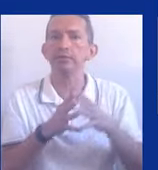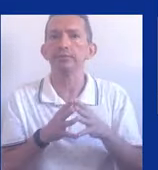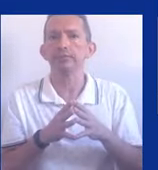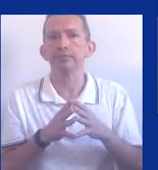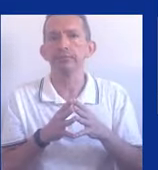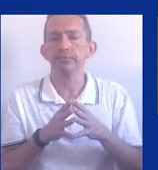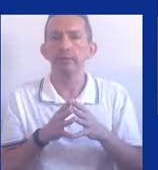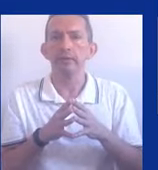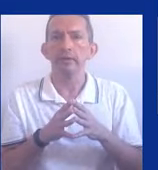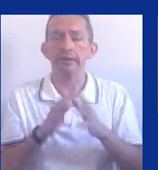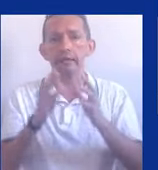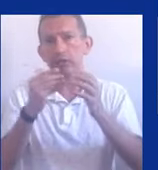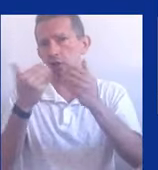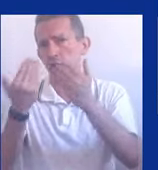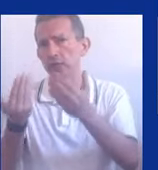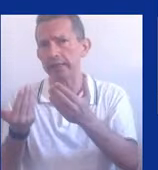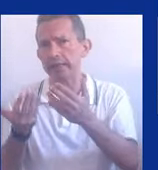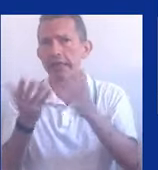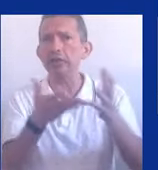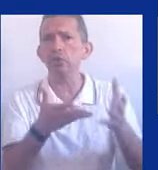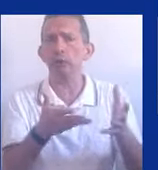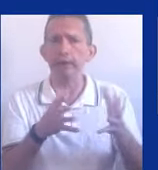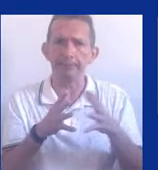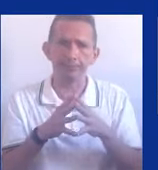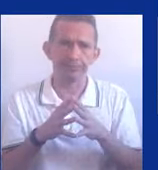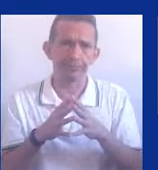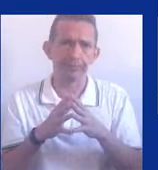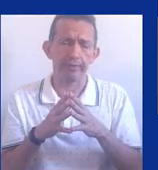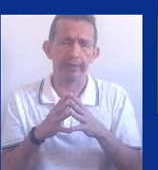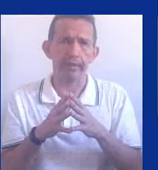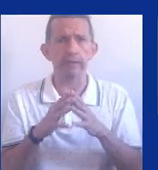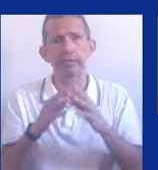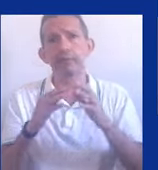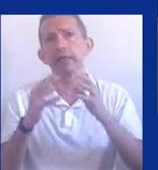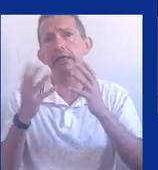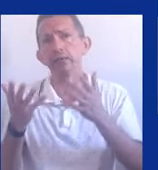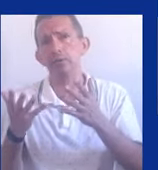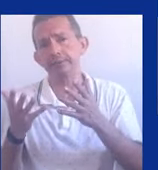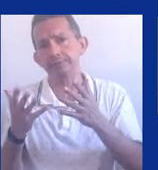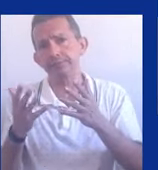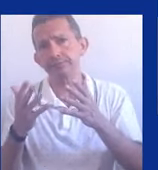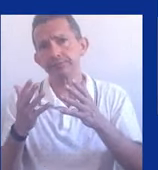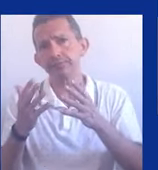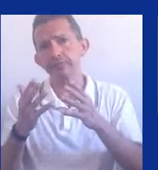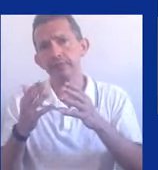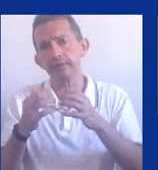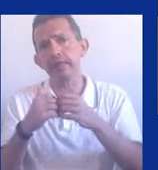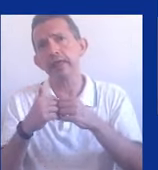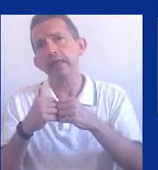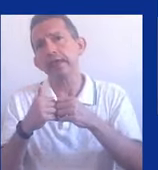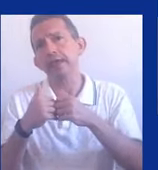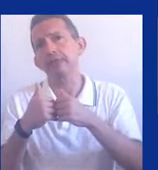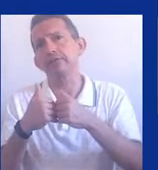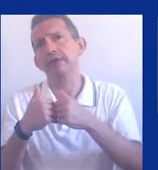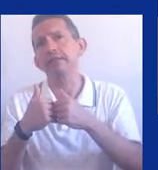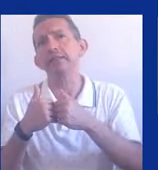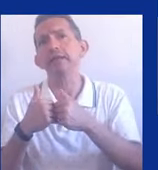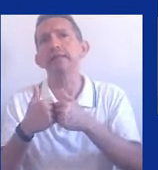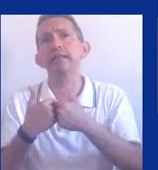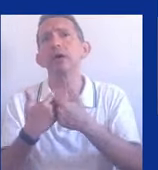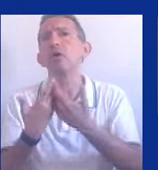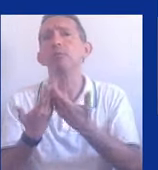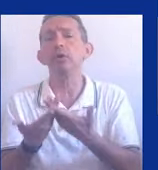endoplasmático liso. Tanto que toda glândula, a gente sabe que glândula, né, ela